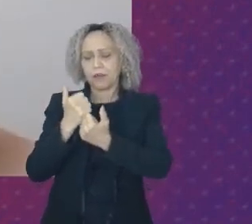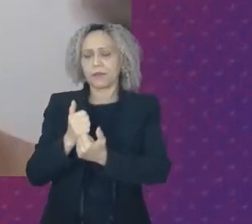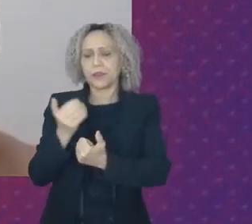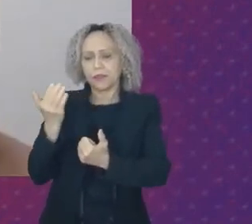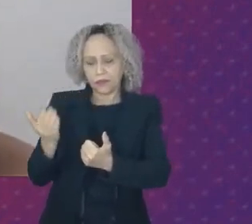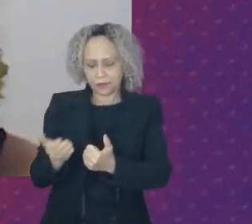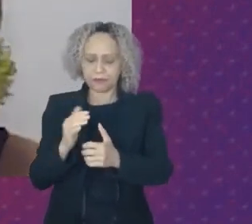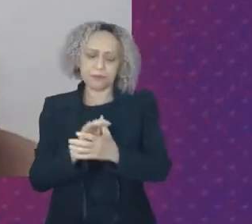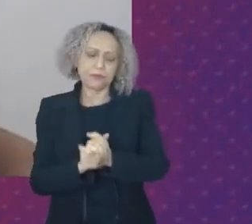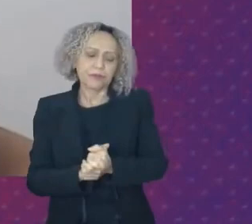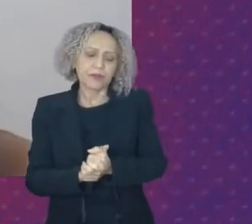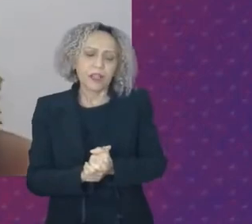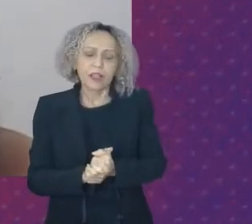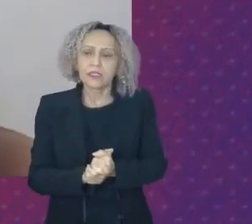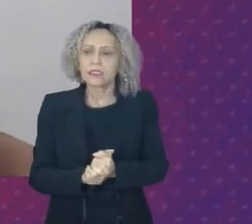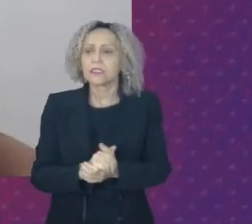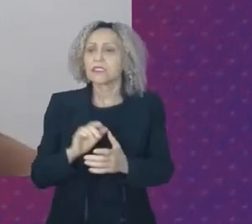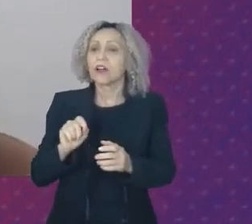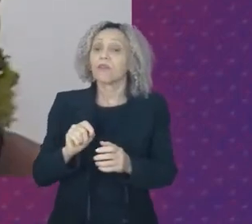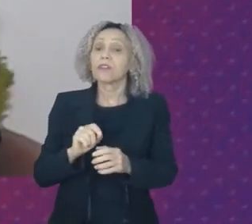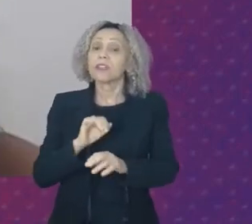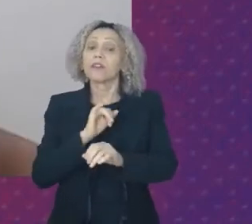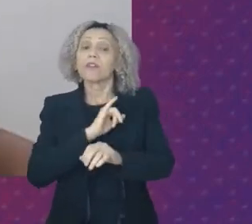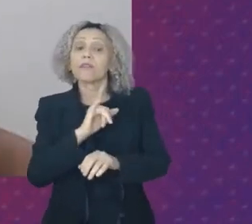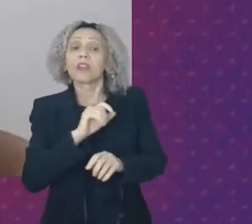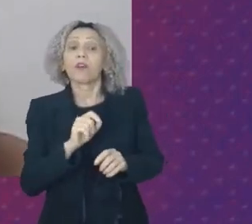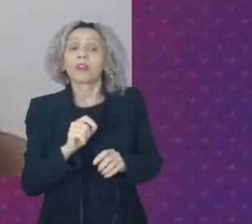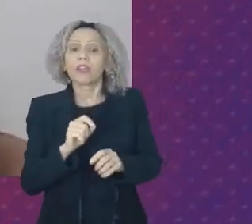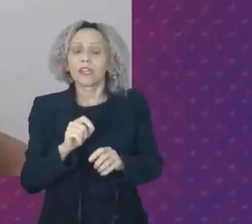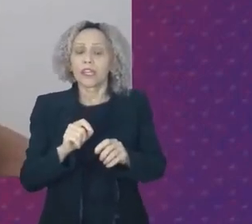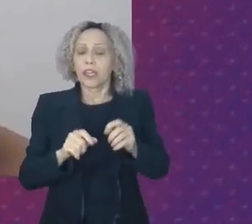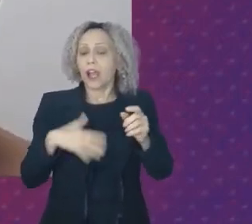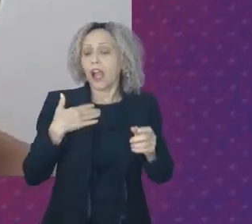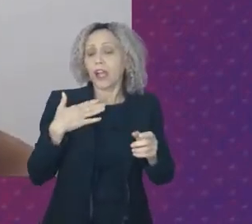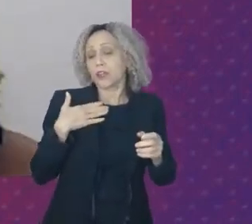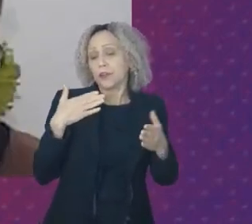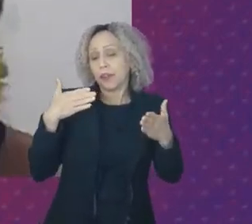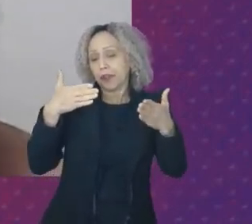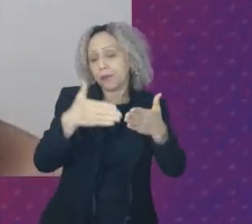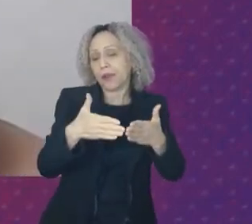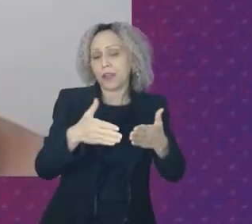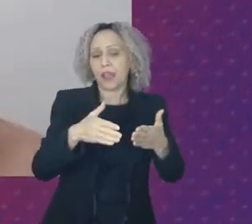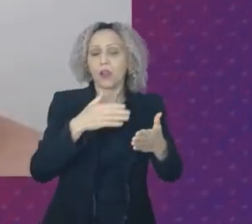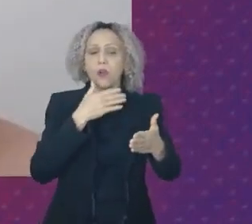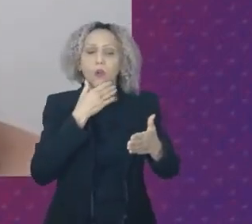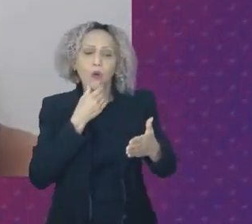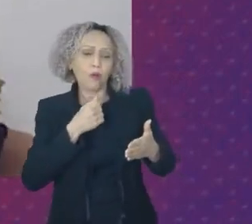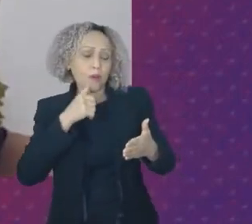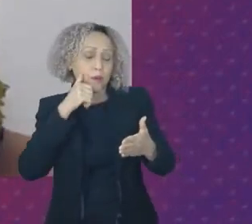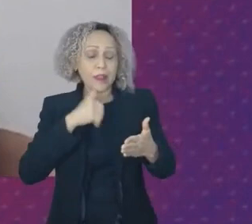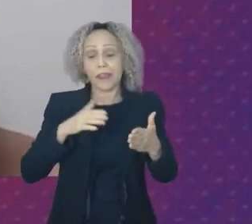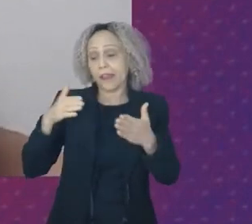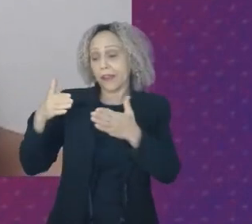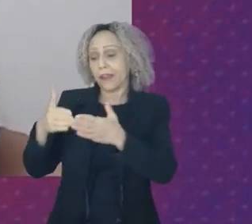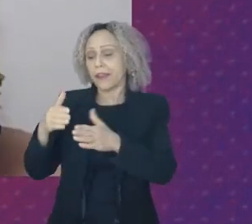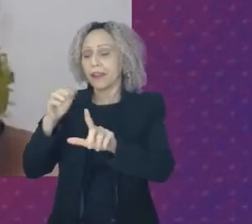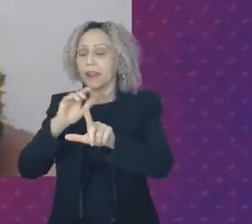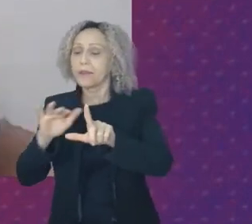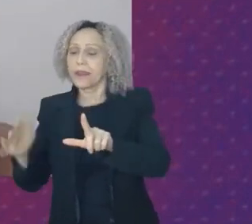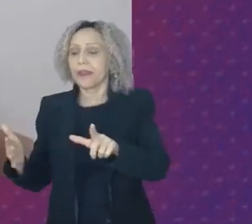quero atingir jovens e idosos, eu quero atingir mulheres e homens, eu quero atingir a comunidade LGBT e a